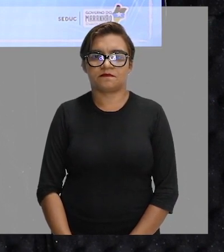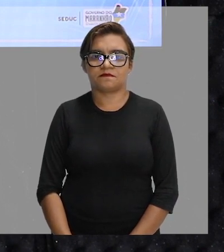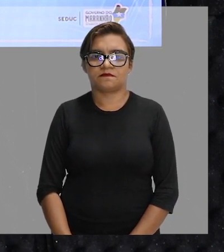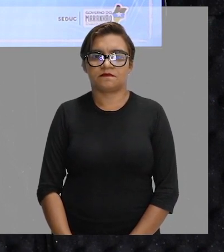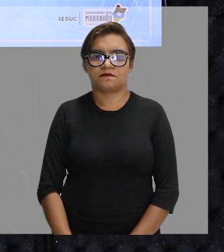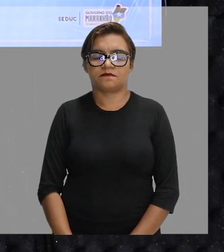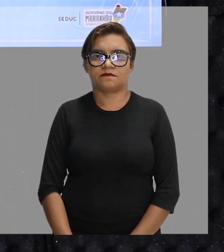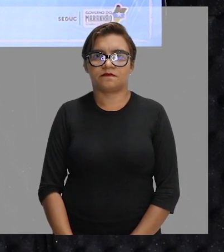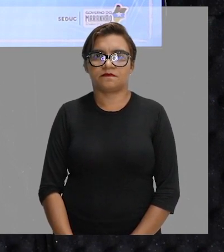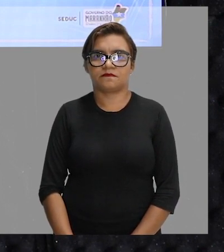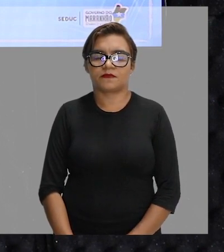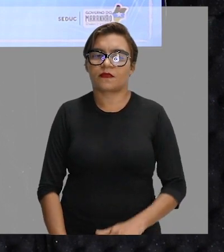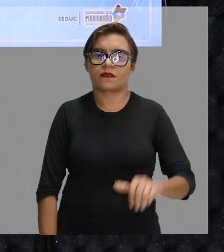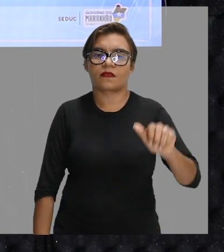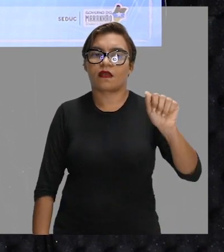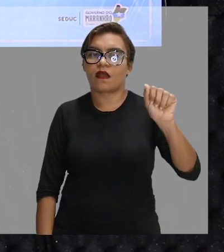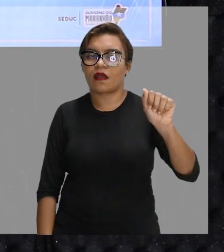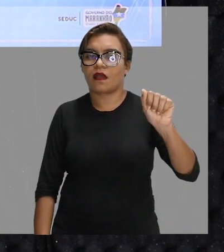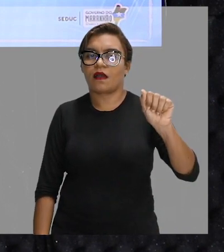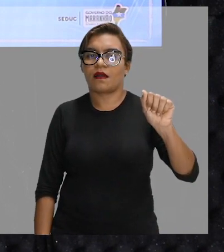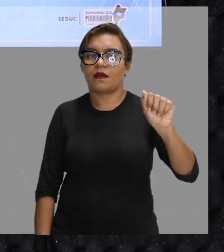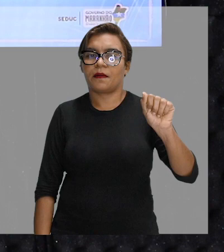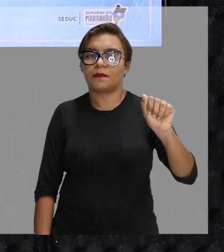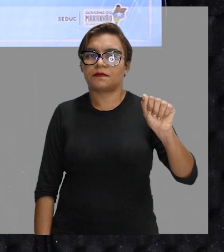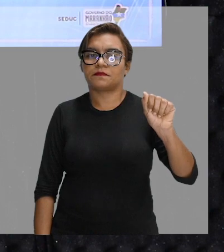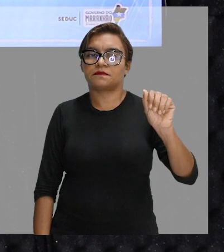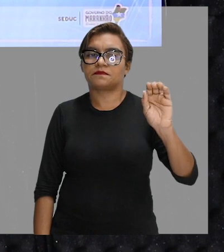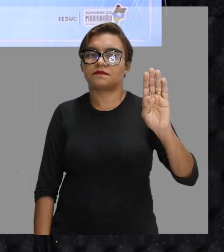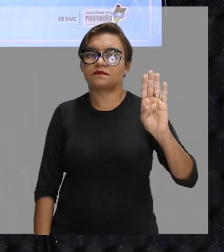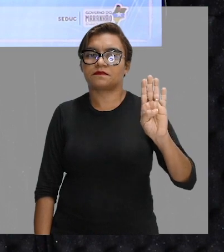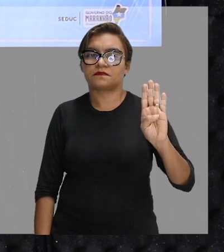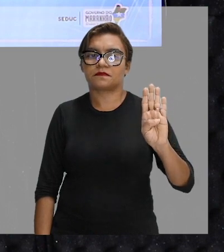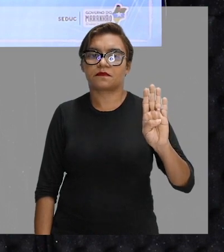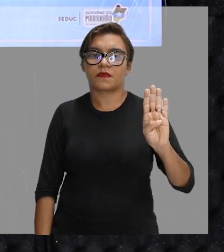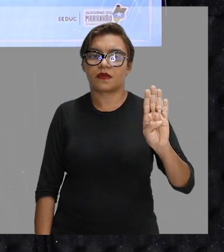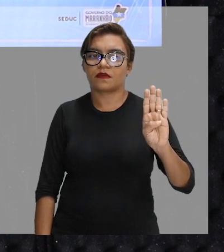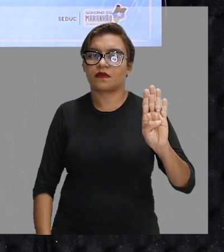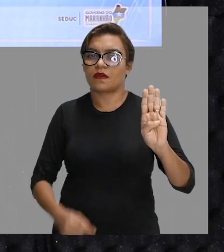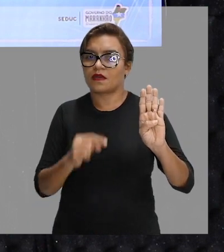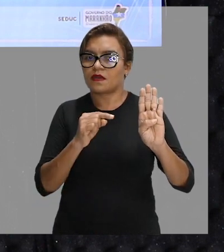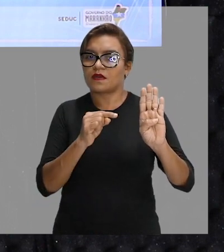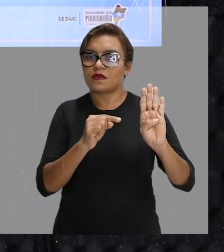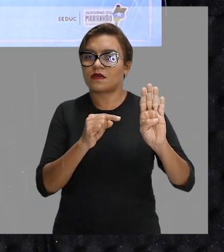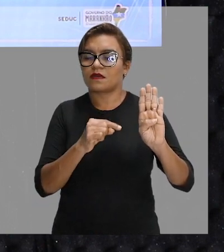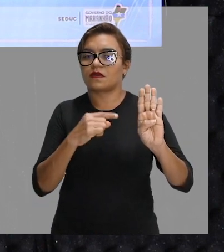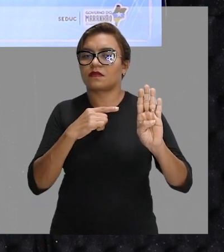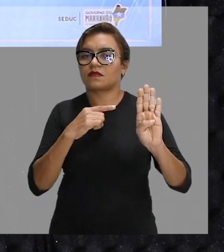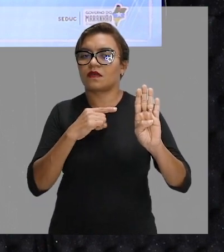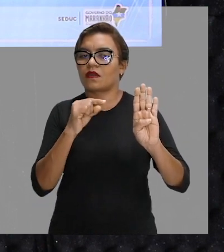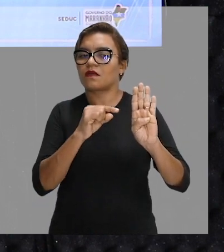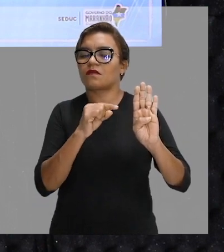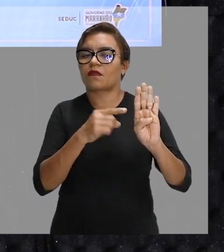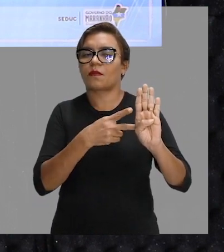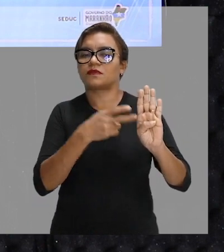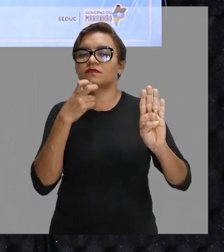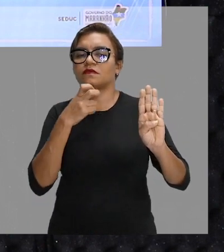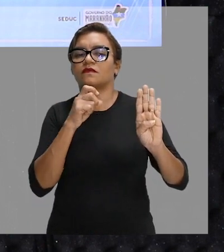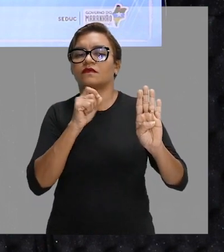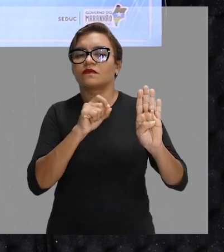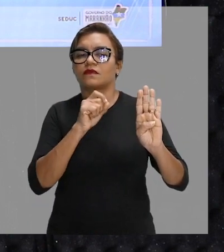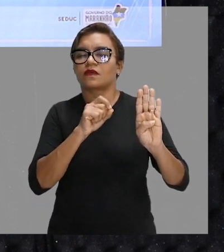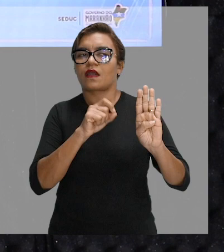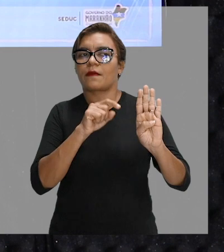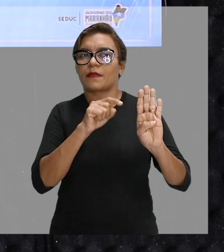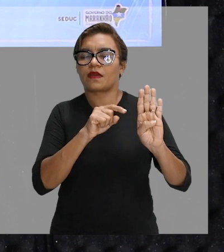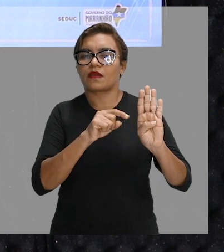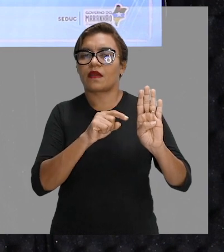solução 0,5 mol de glicose, e aí já vou observar aqui, a letra B é maior do que a